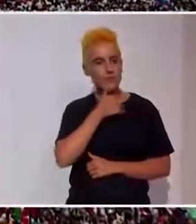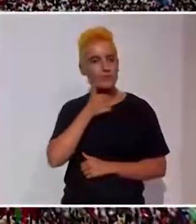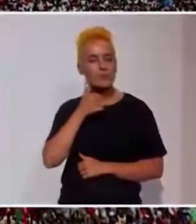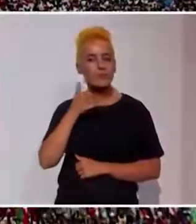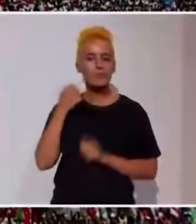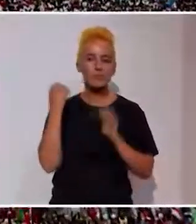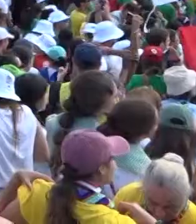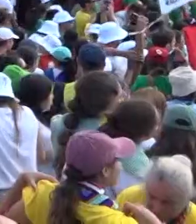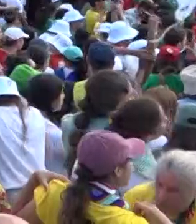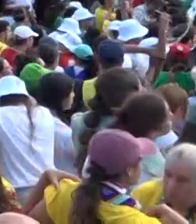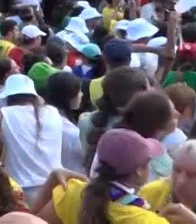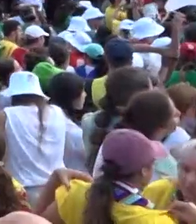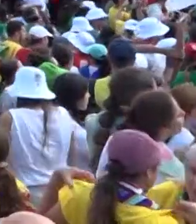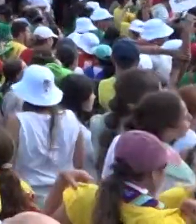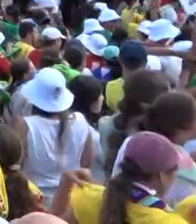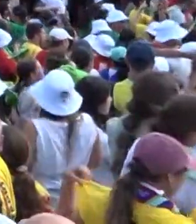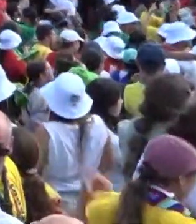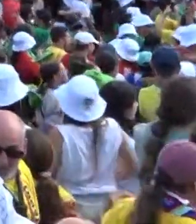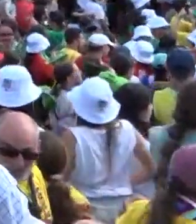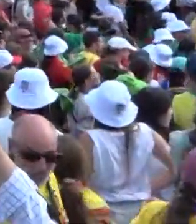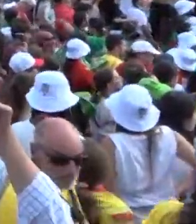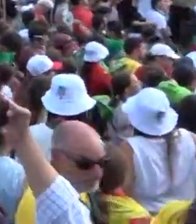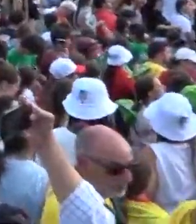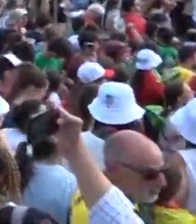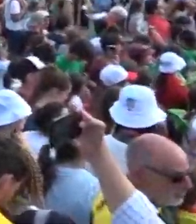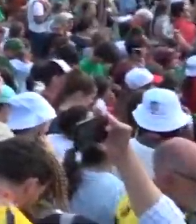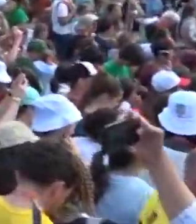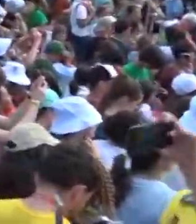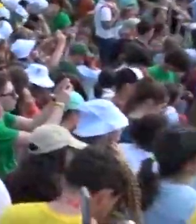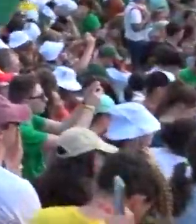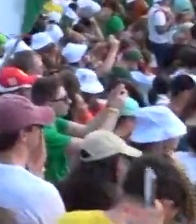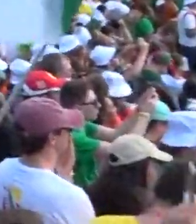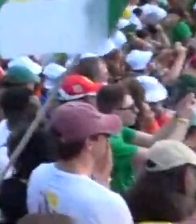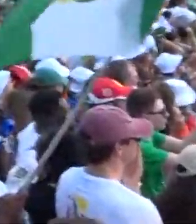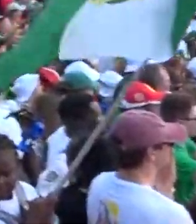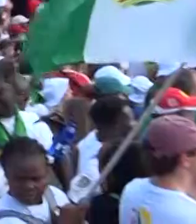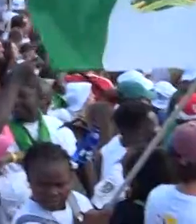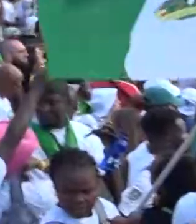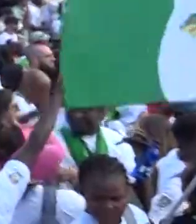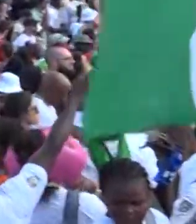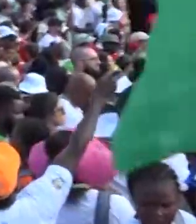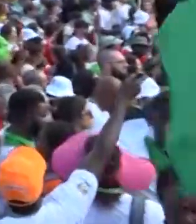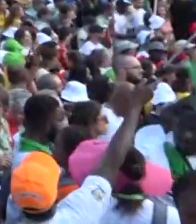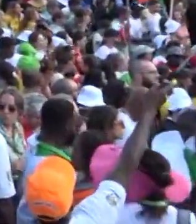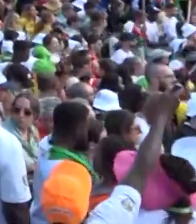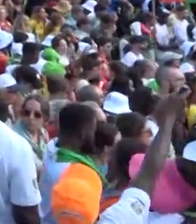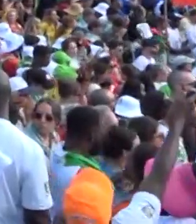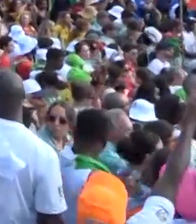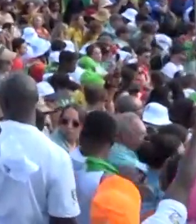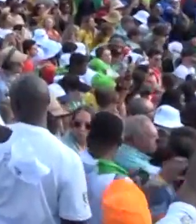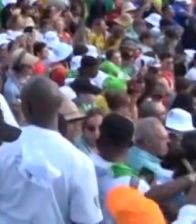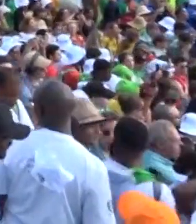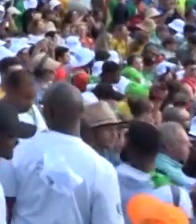2023 as diferentes Bandeiras levantadas demonstram na juventude